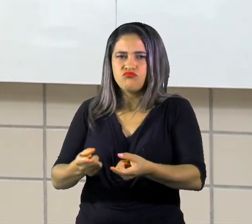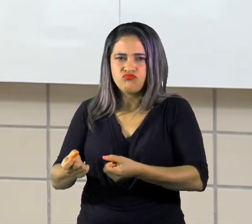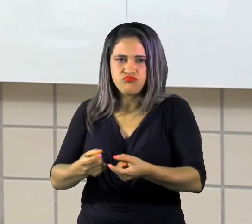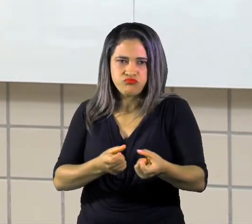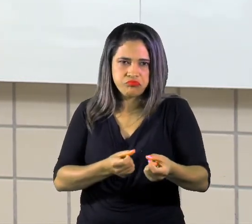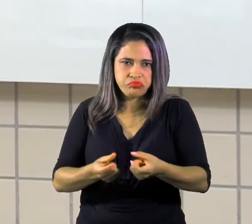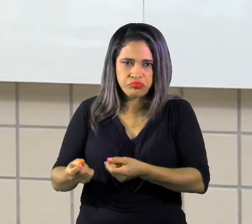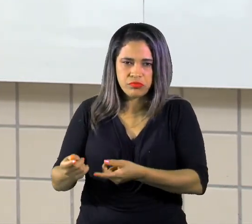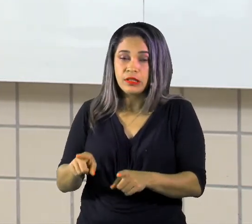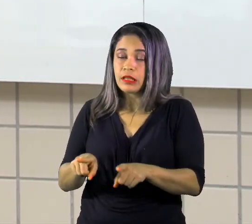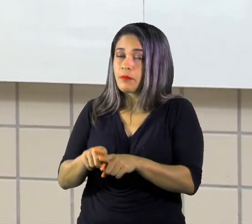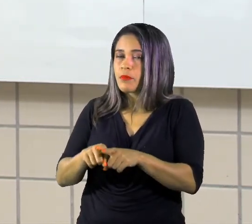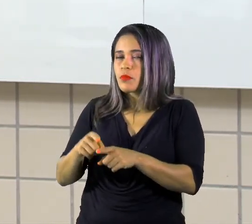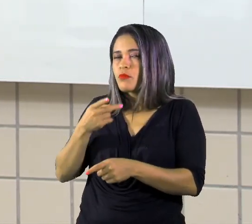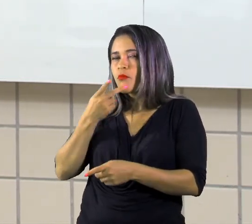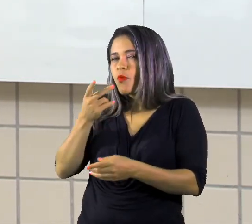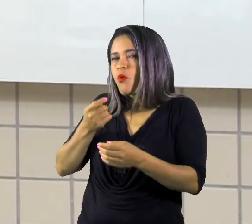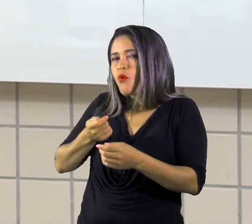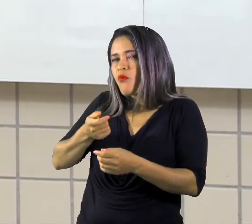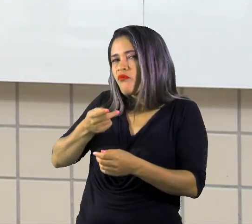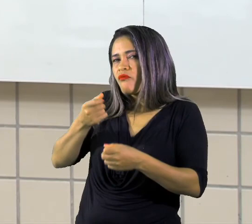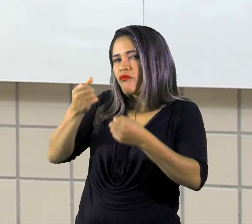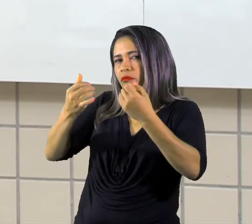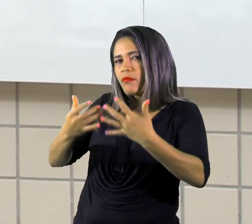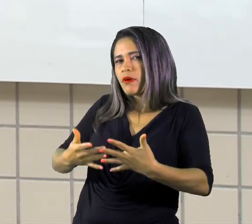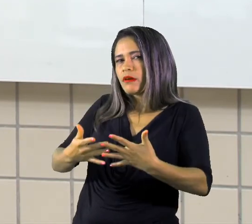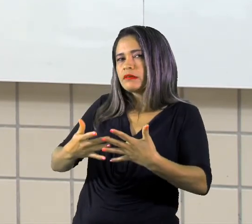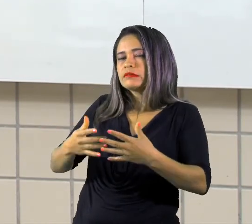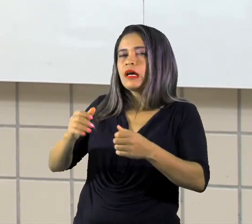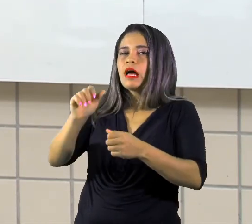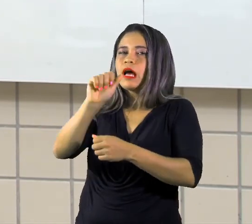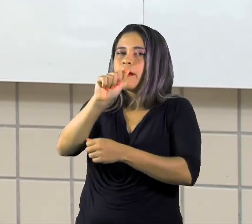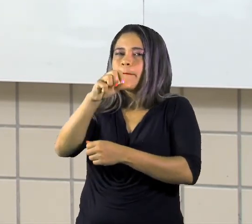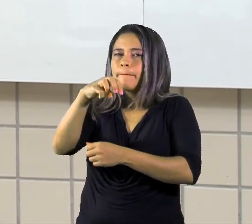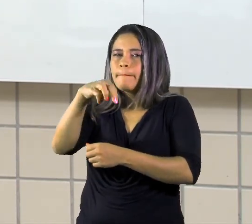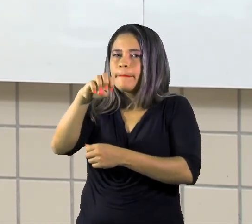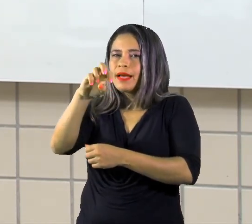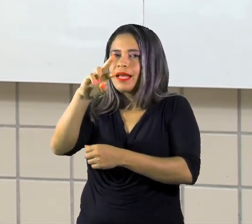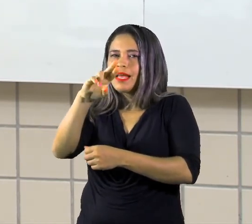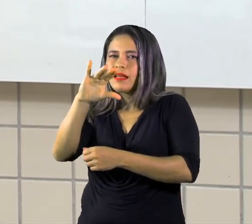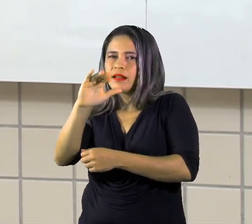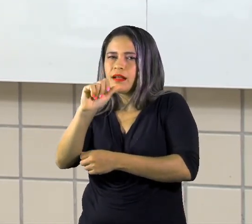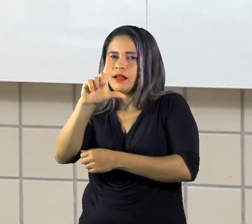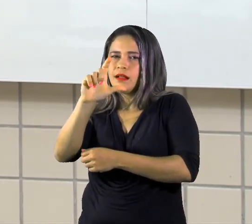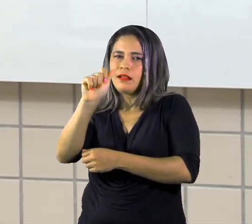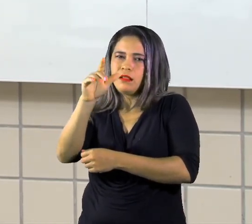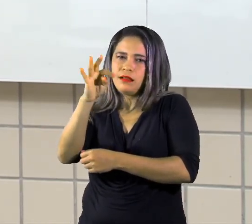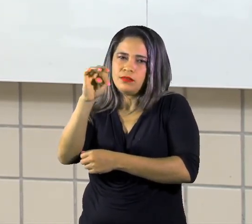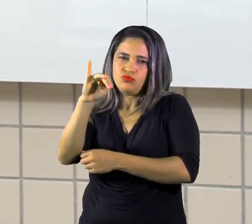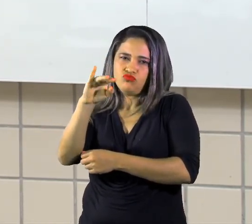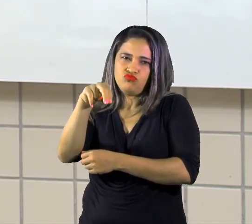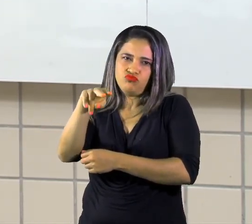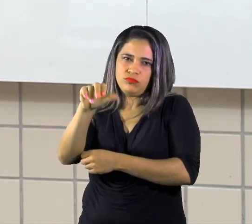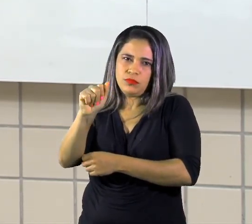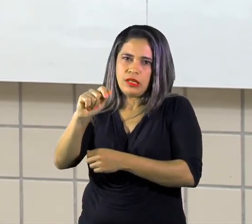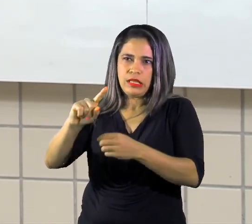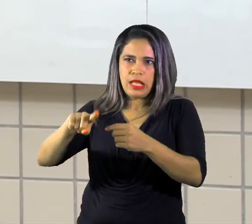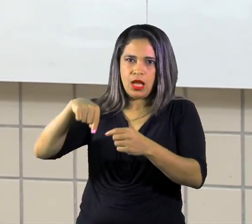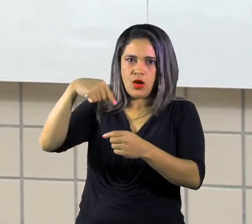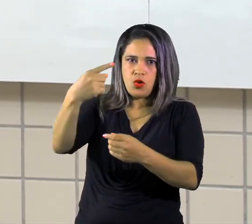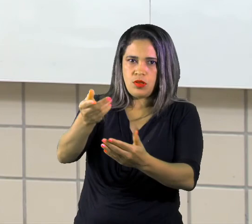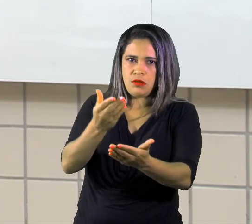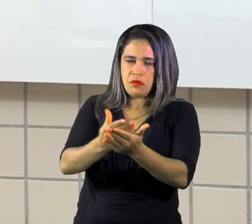bem brevemente, sobre a questão da América Latina. Nós vamos dar continuidade na nossa próxima aula, vamos continuar